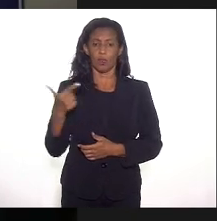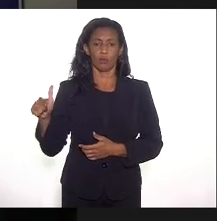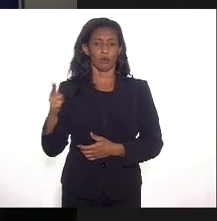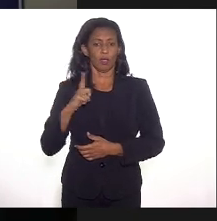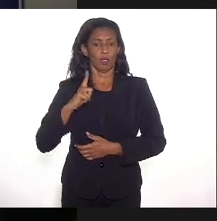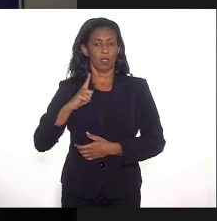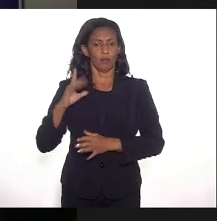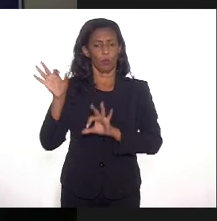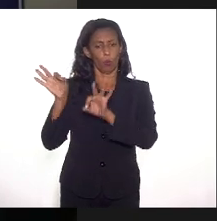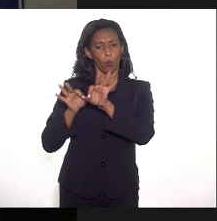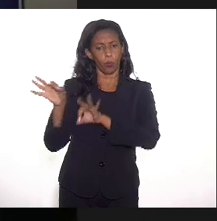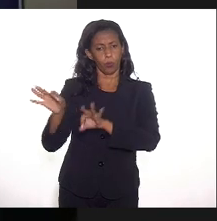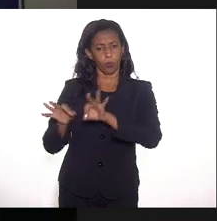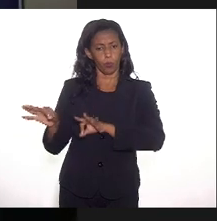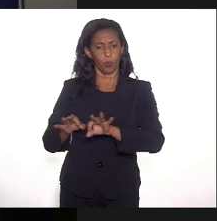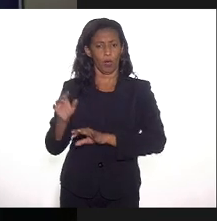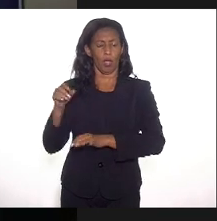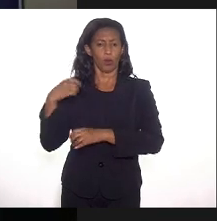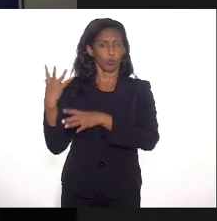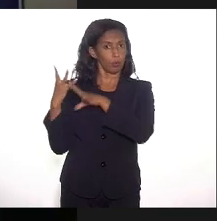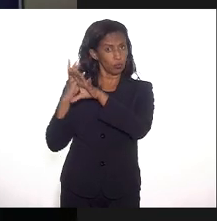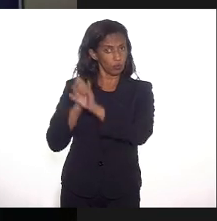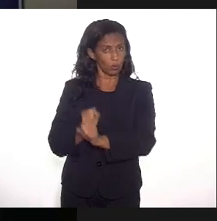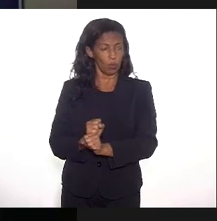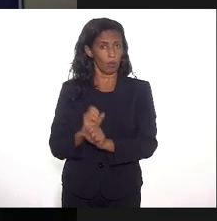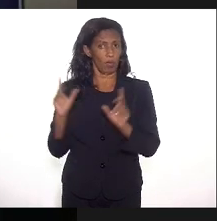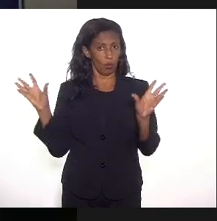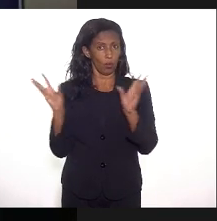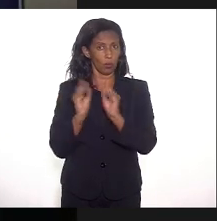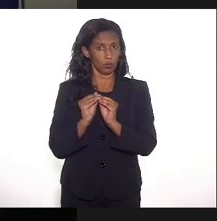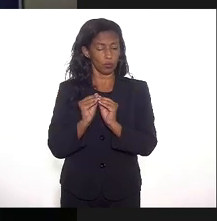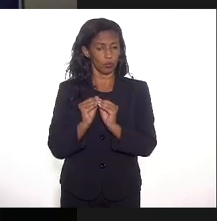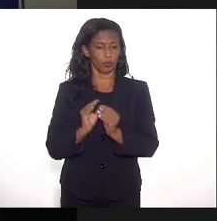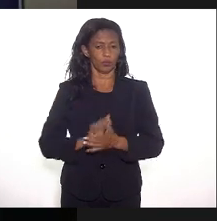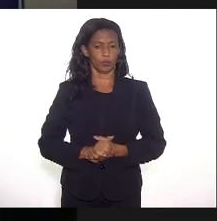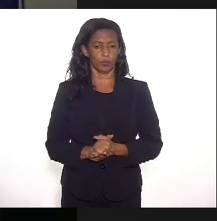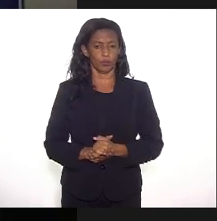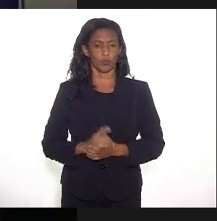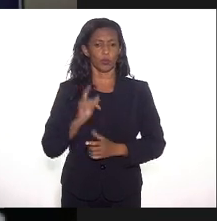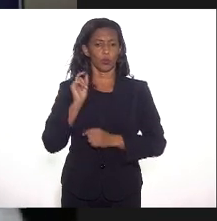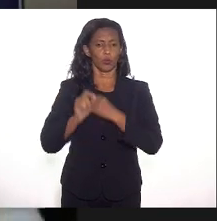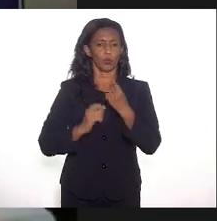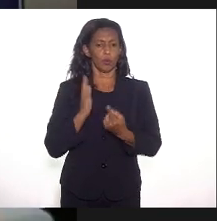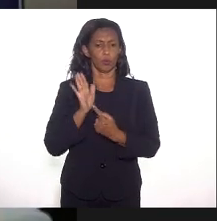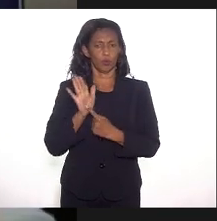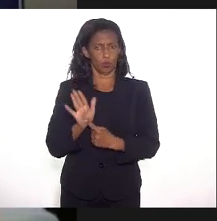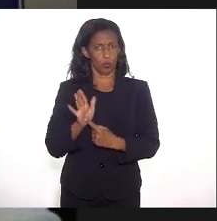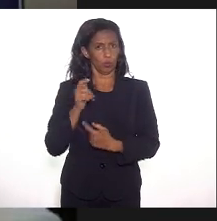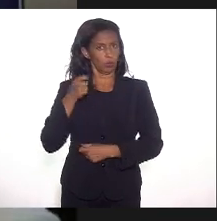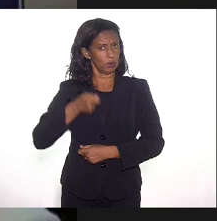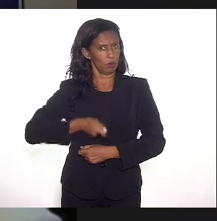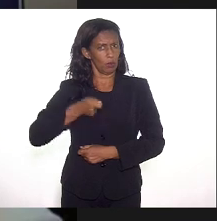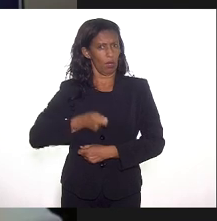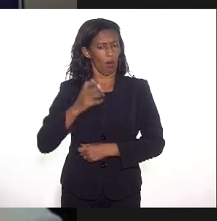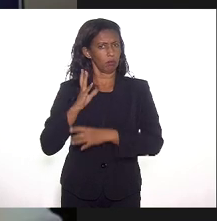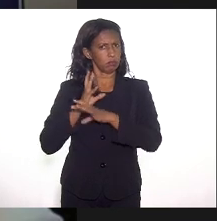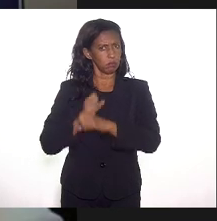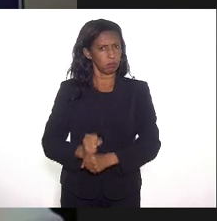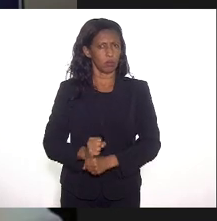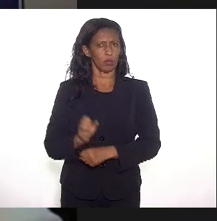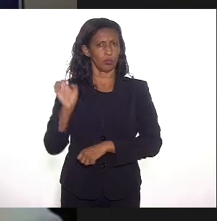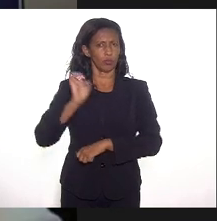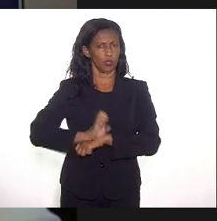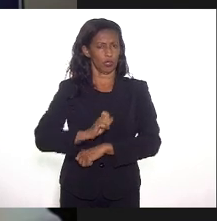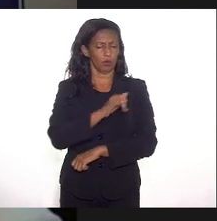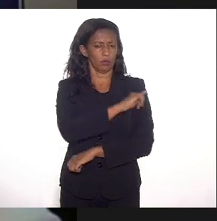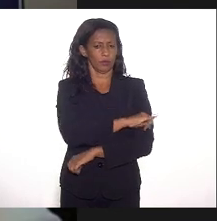aí ordenar as suas contas. E um resumo muito concreto do que apresentou o Tribunal de Contas do